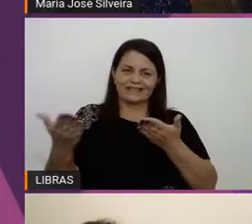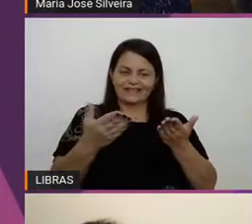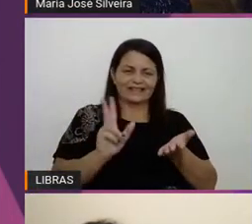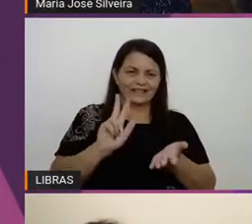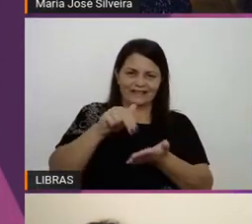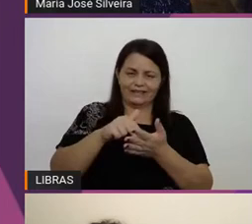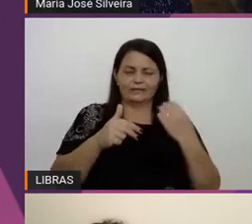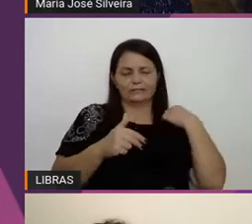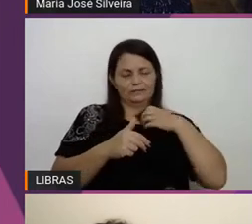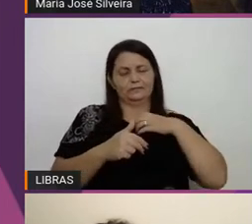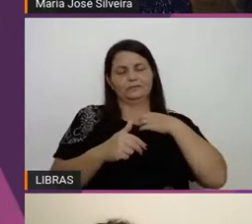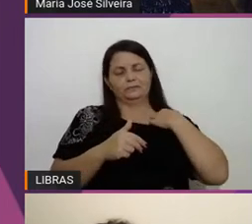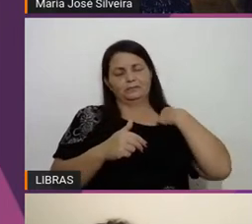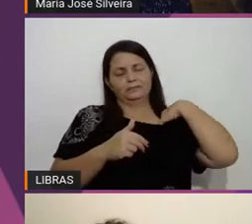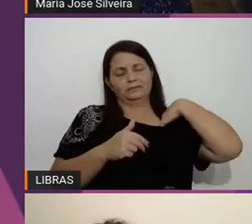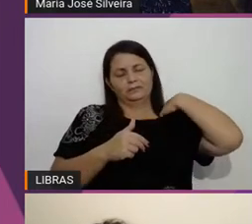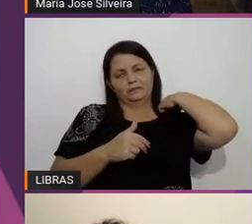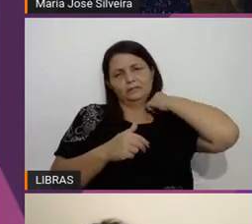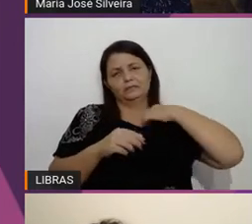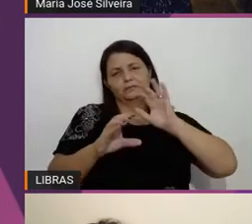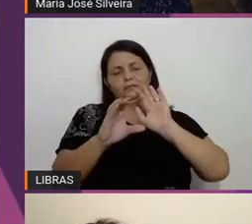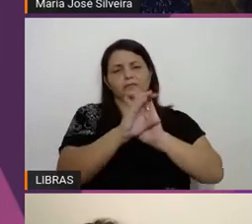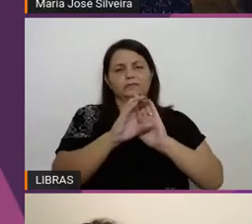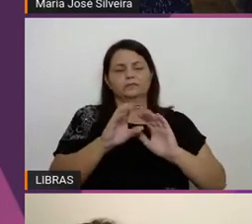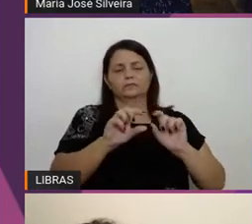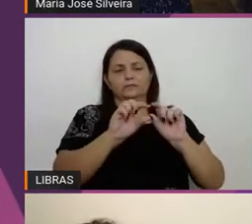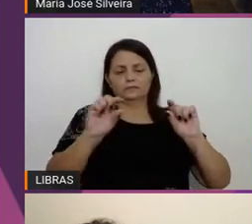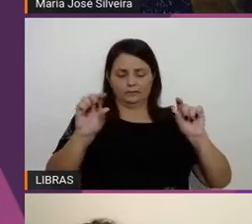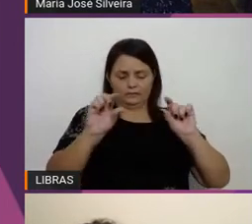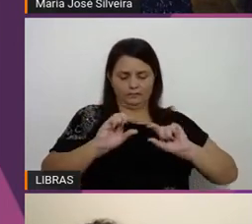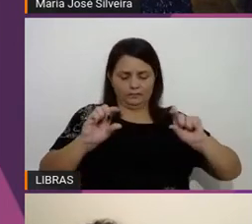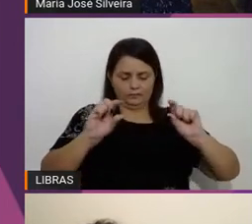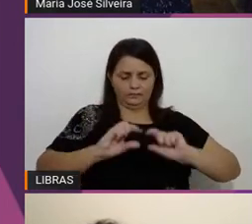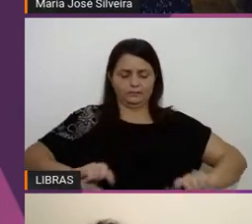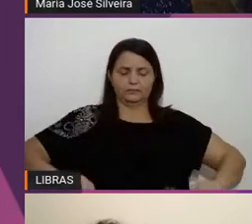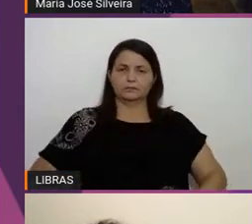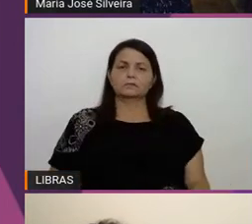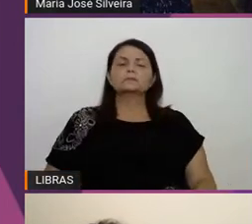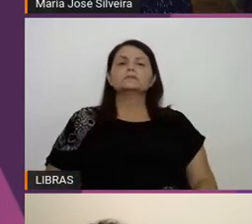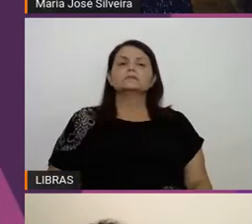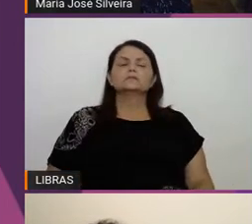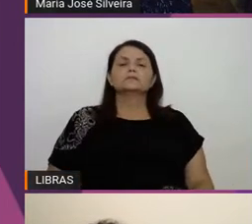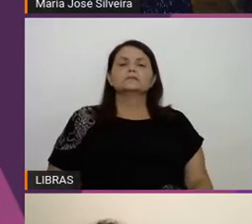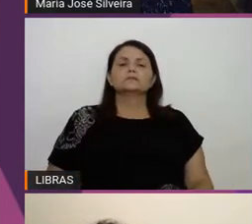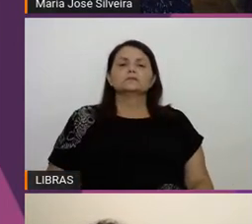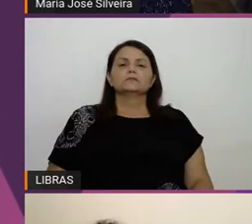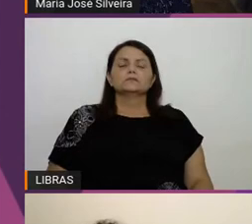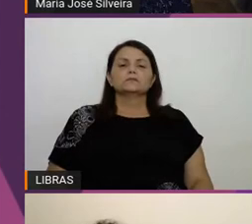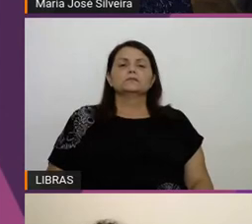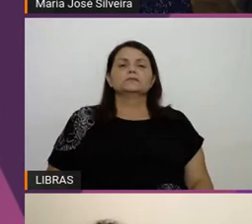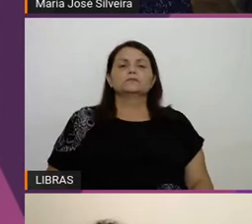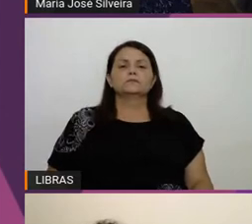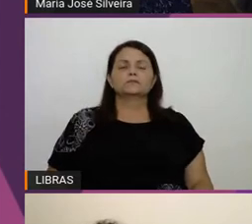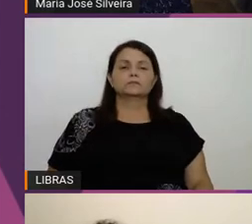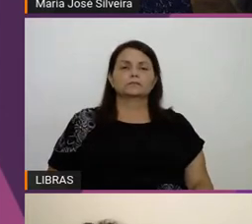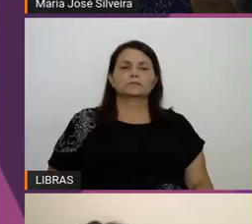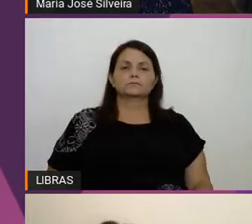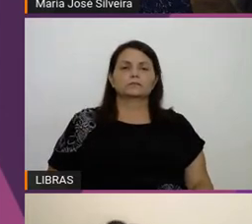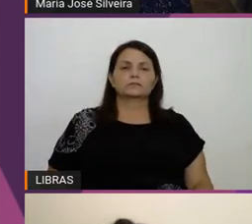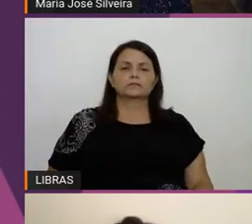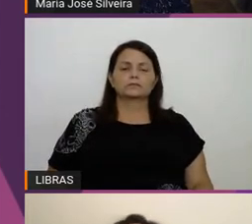valentão comecinho de um capítulo que chama chá de Quintal E aí